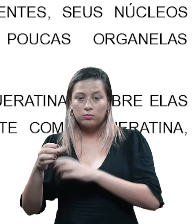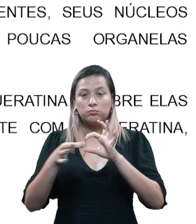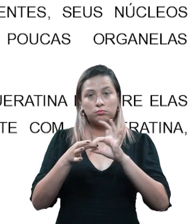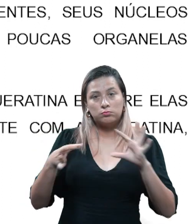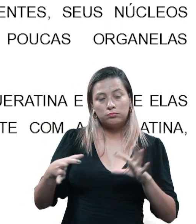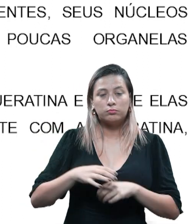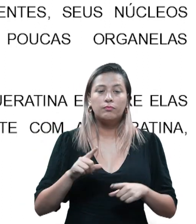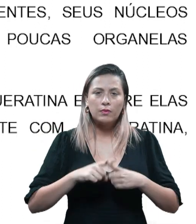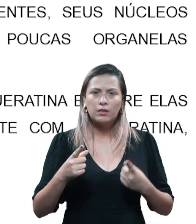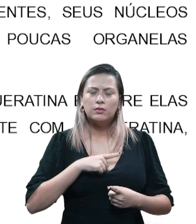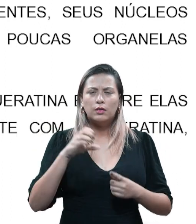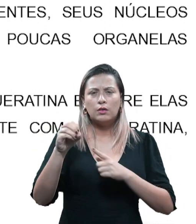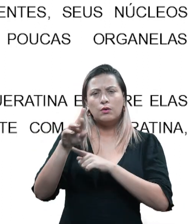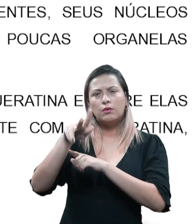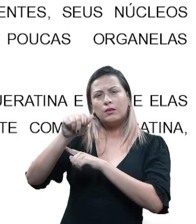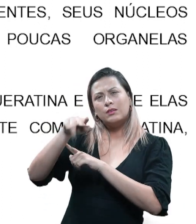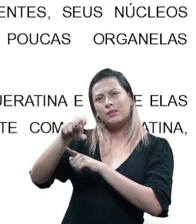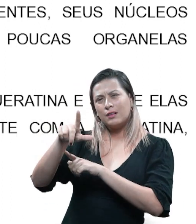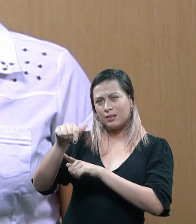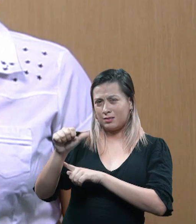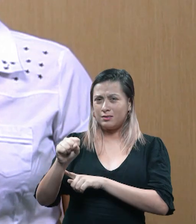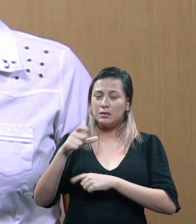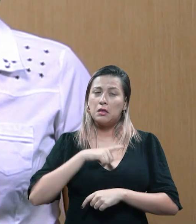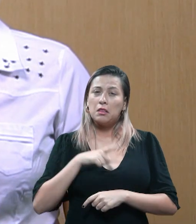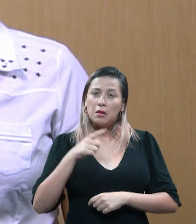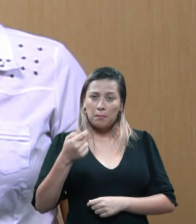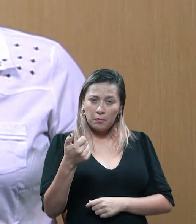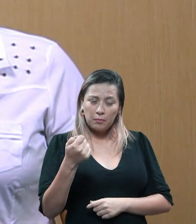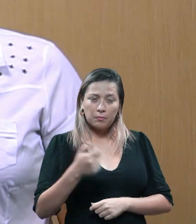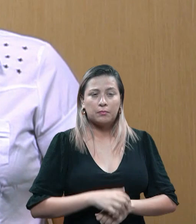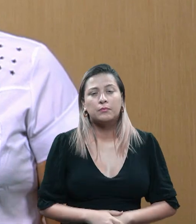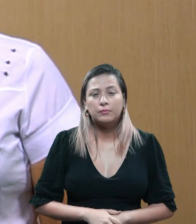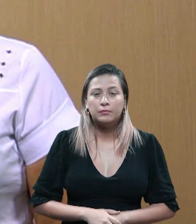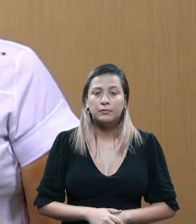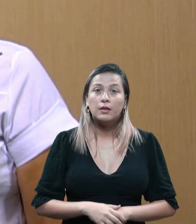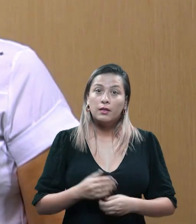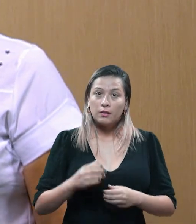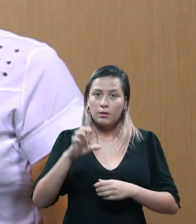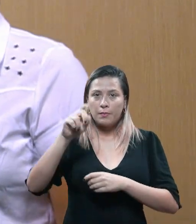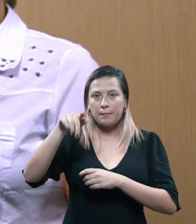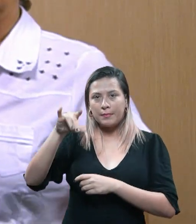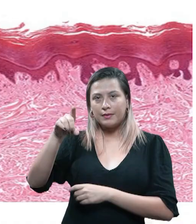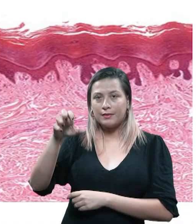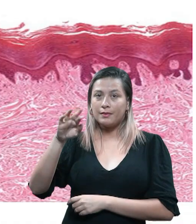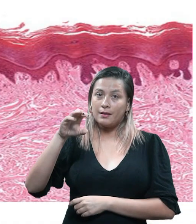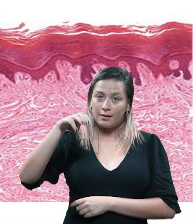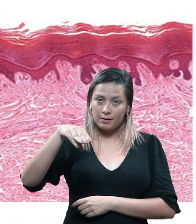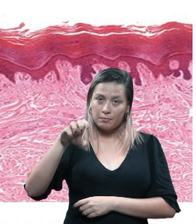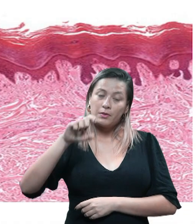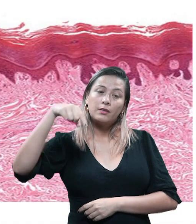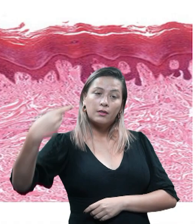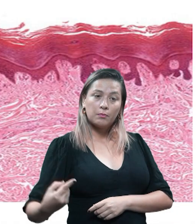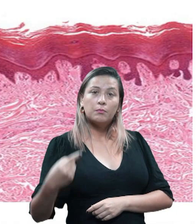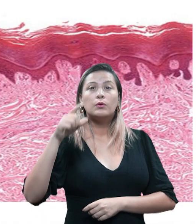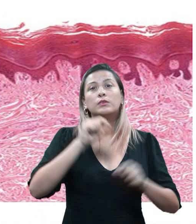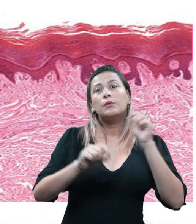Existem poucas organelas citoplasmáticas. Abaixo da epiderme nós vamos ver a derme. Ela é conhecida